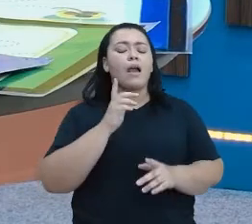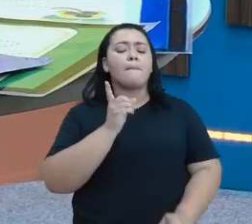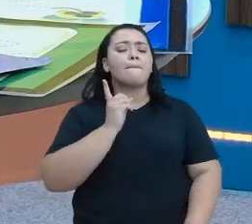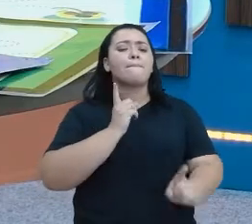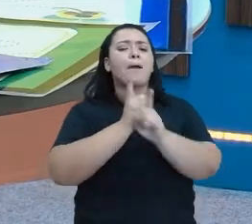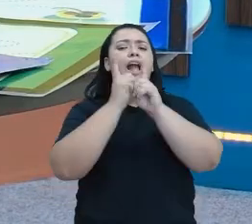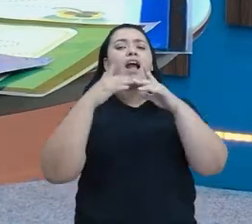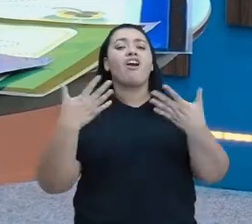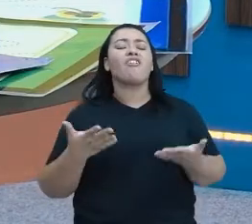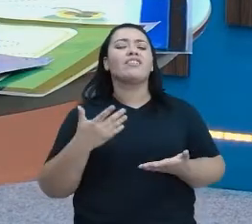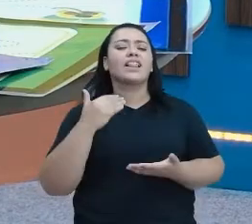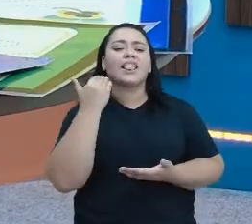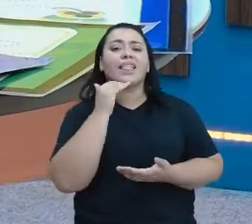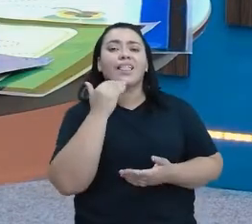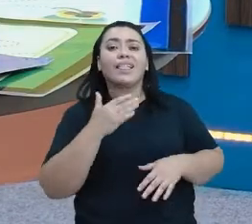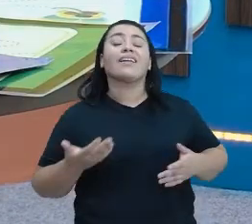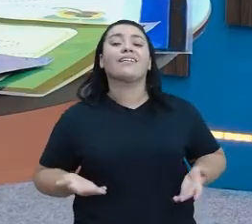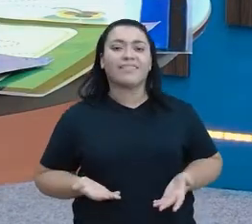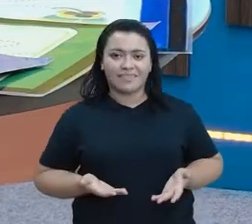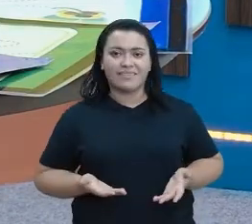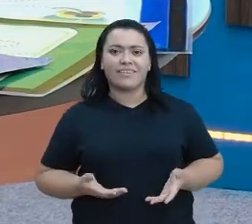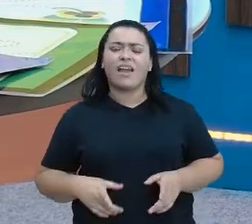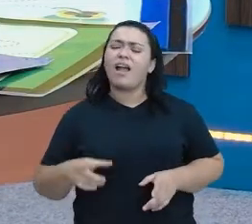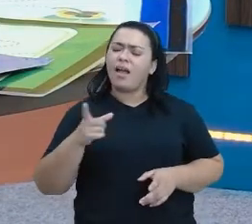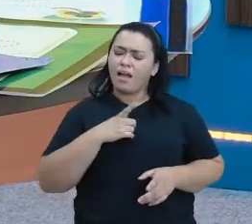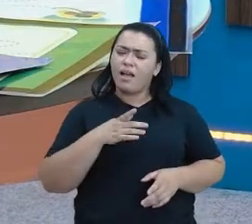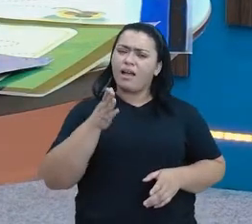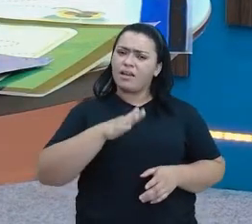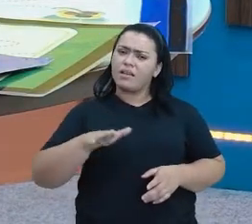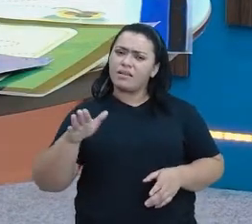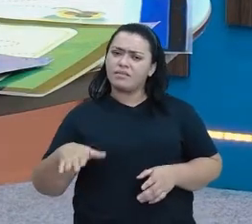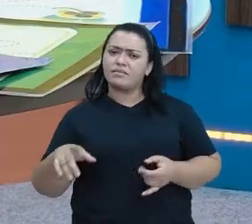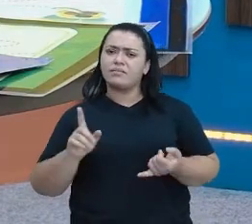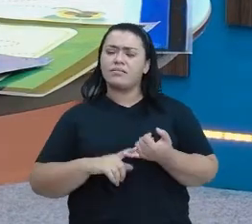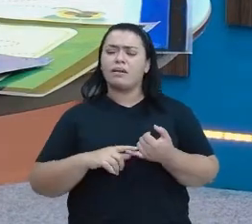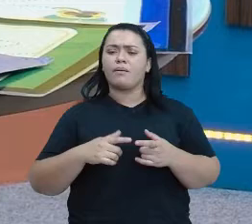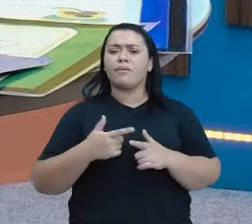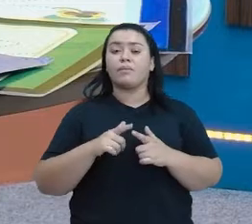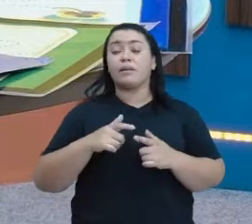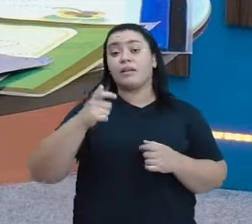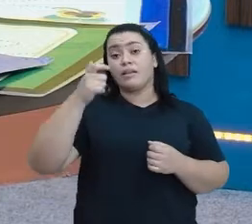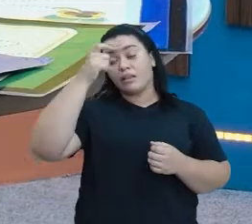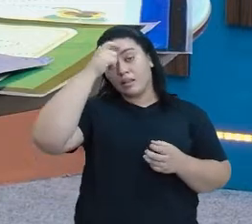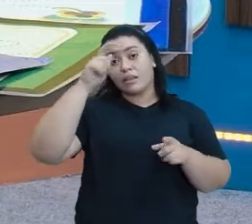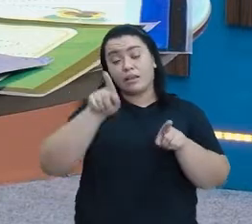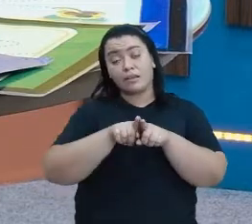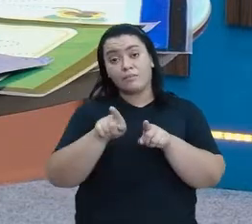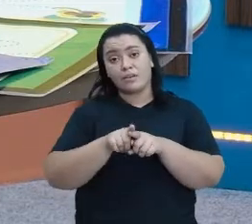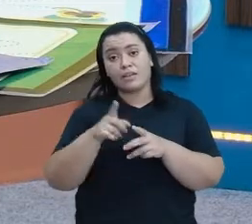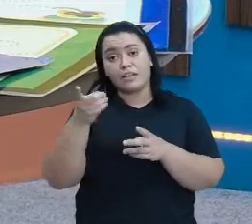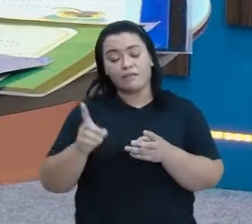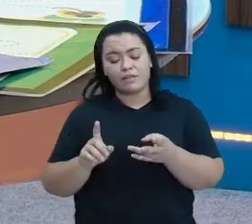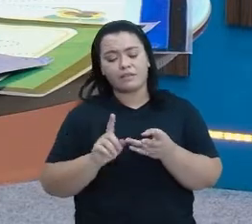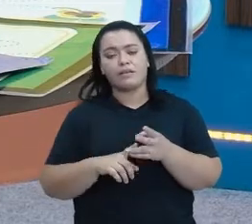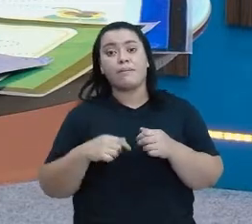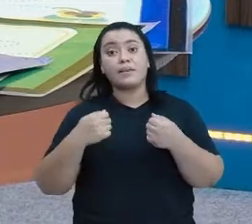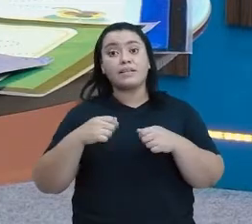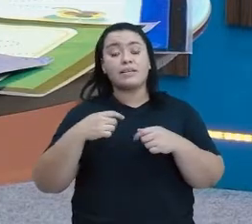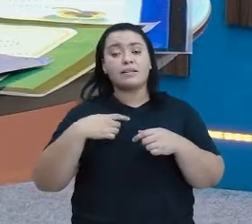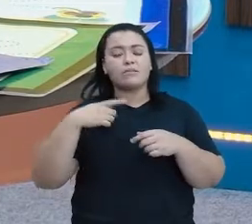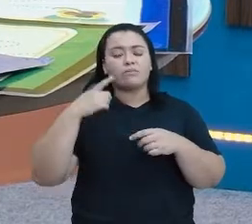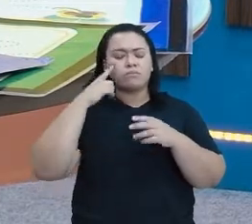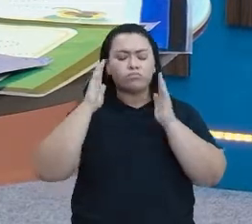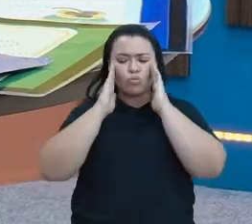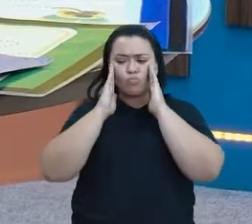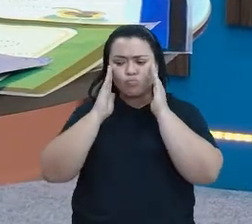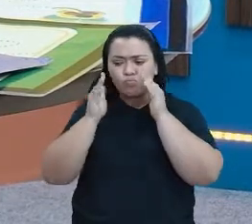ampliado, e aí você vai poder trabalhar tanto para a criança com deficiência intelectual, para trabalhar a concentração dele, não